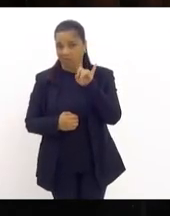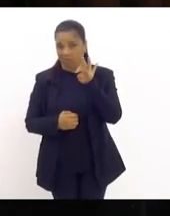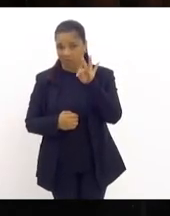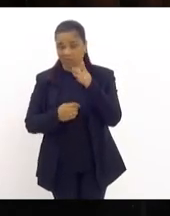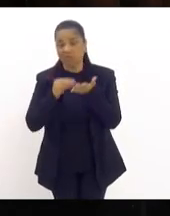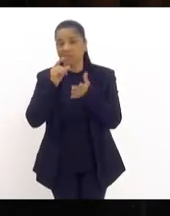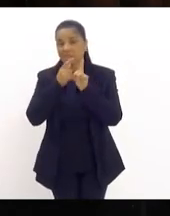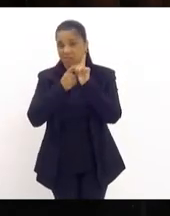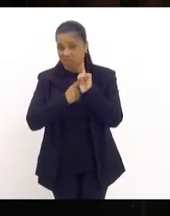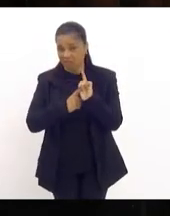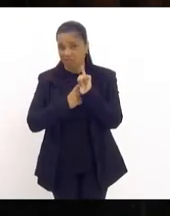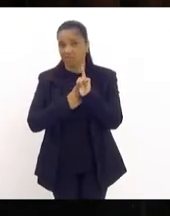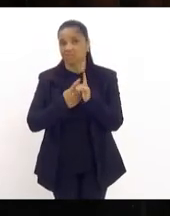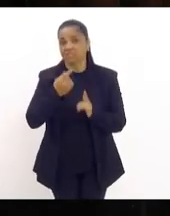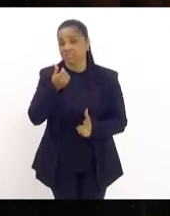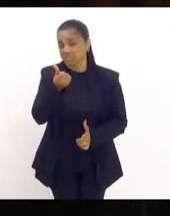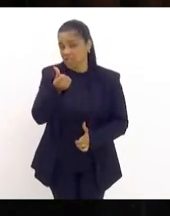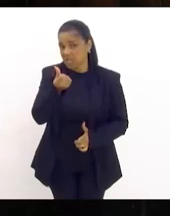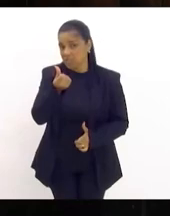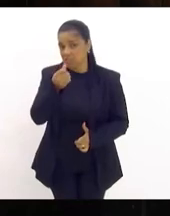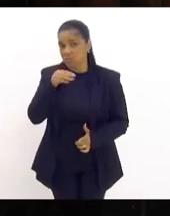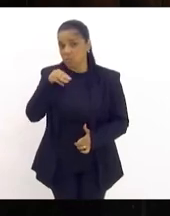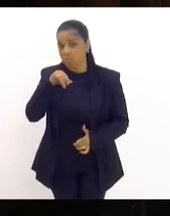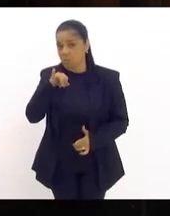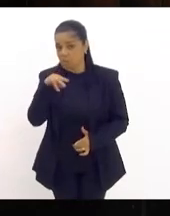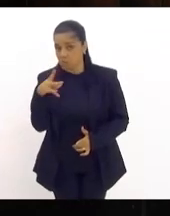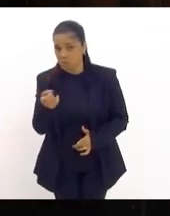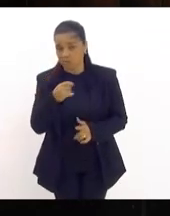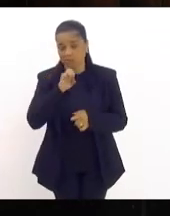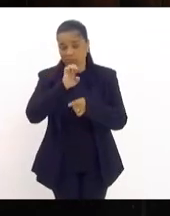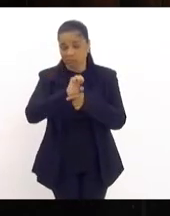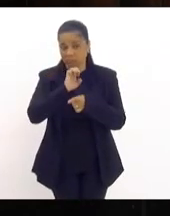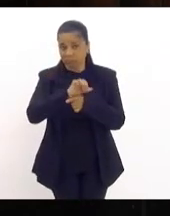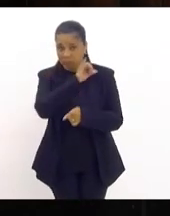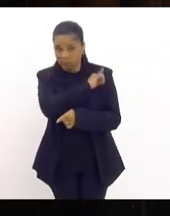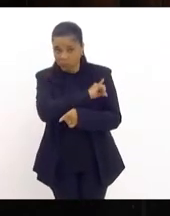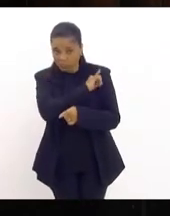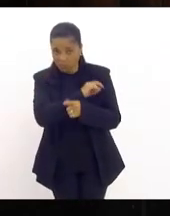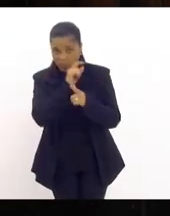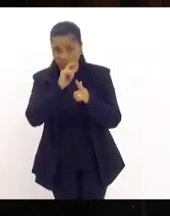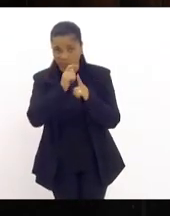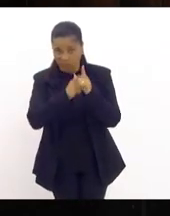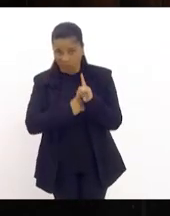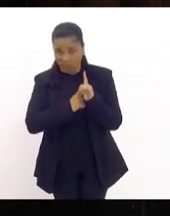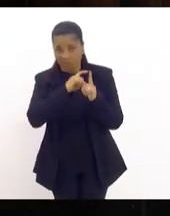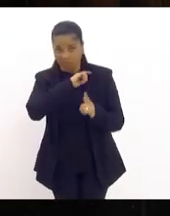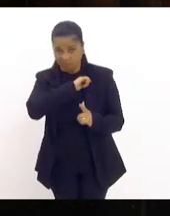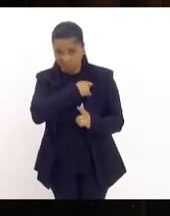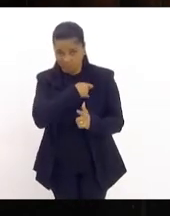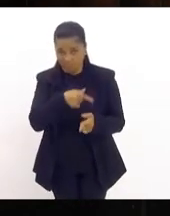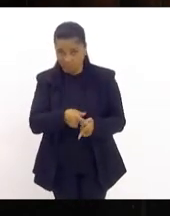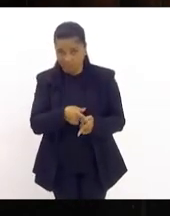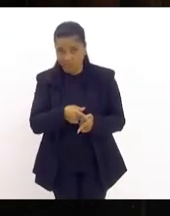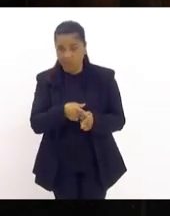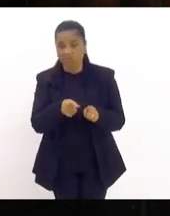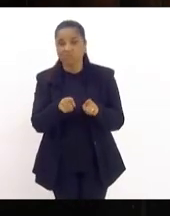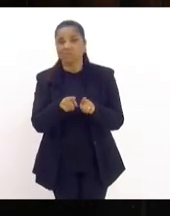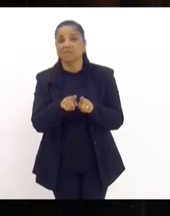de Janeiro, ela deve cifra semelhante no Estado de São